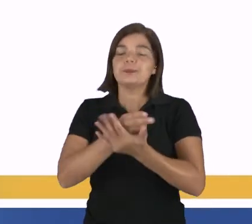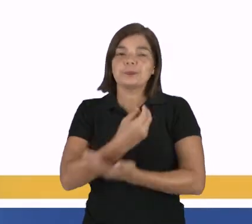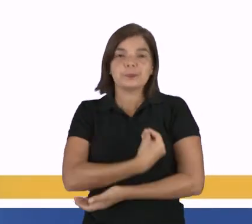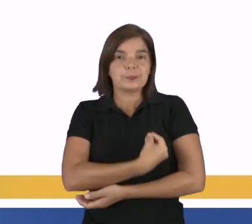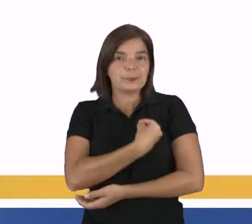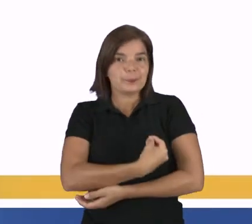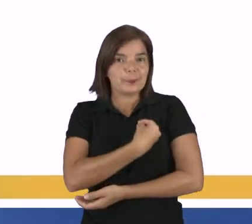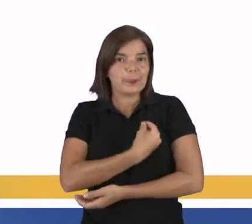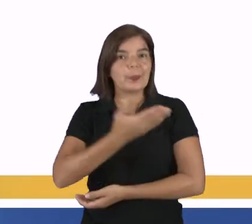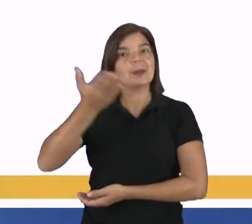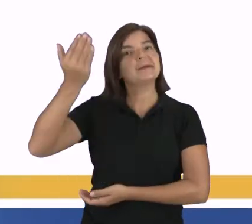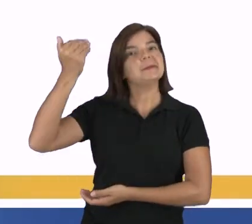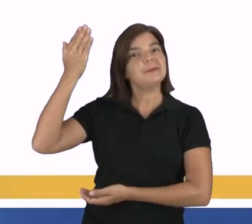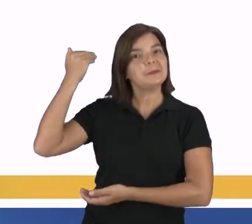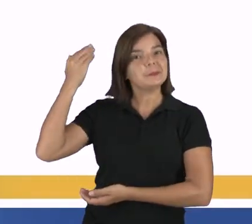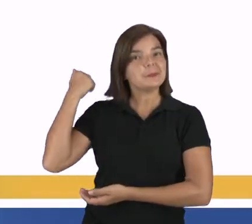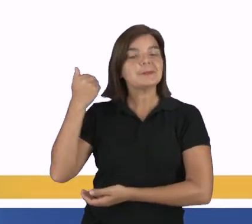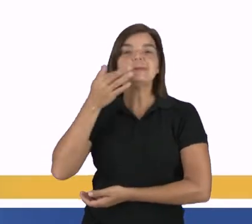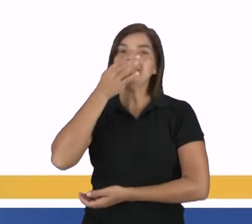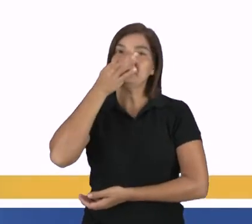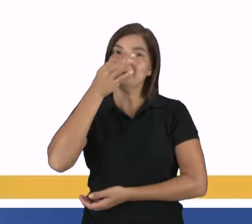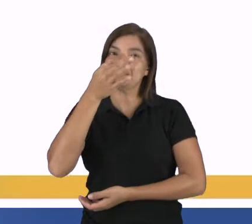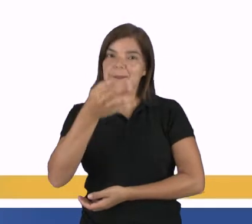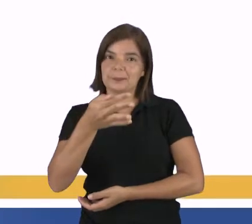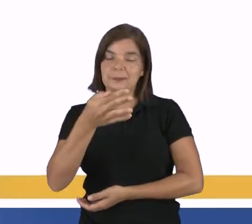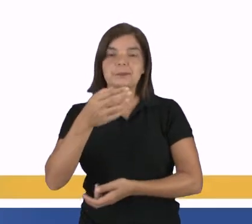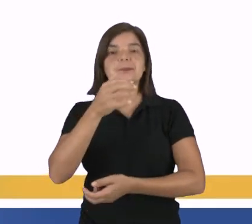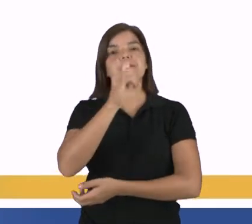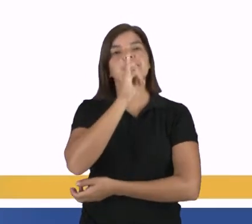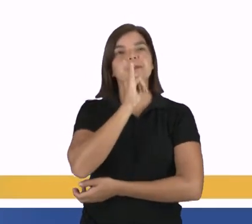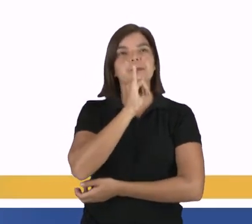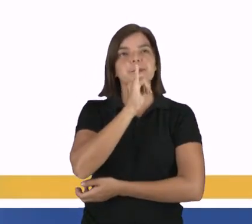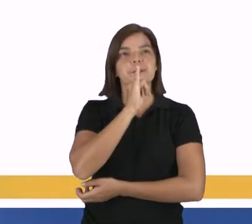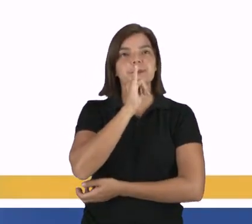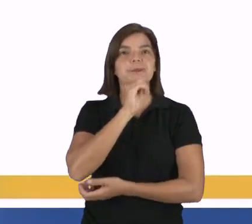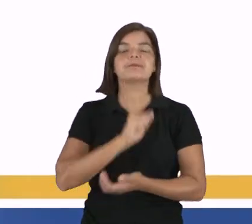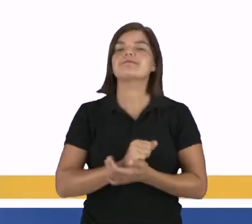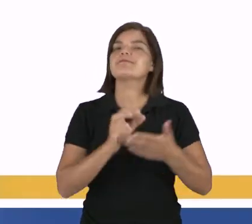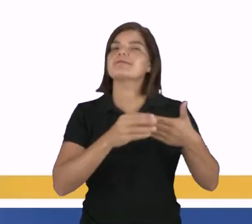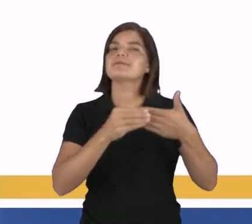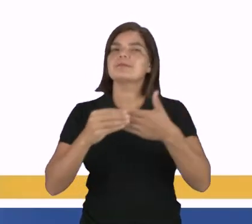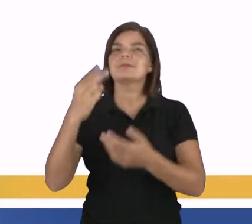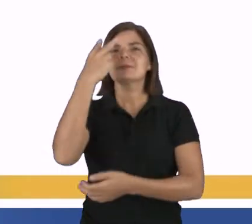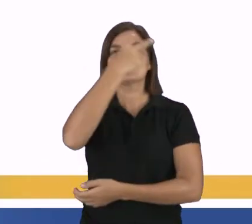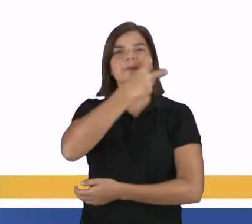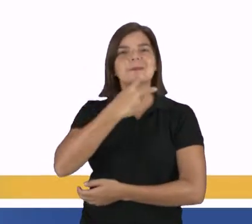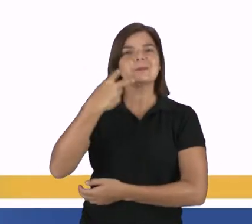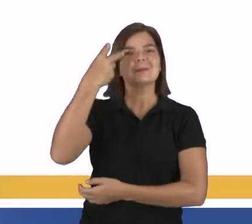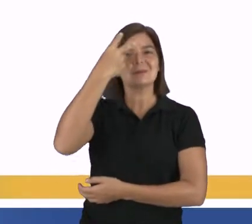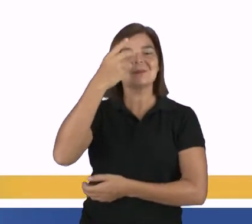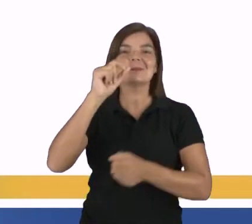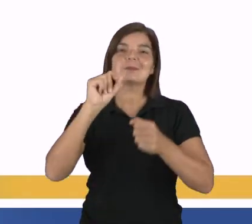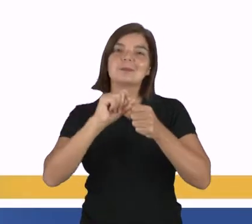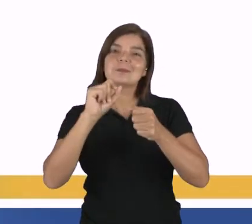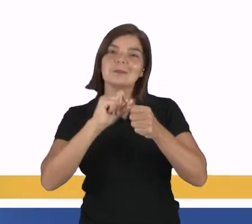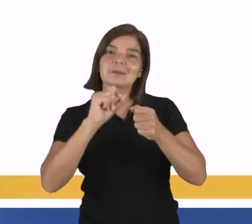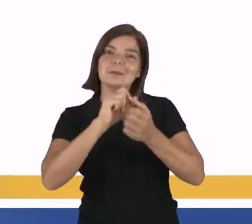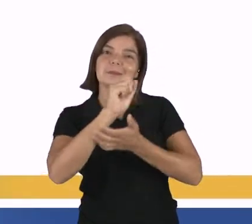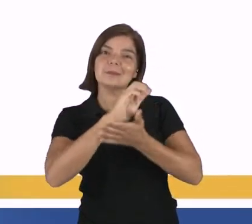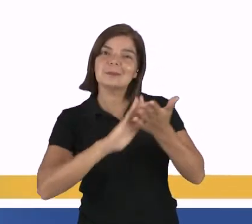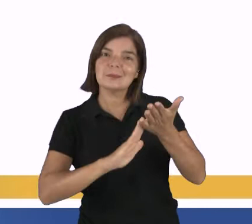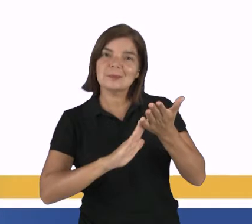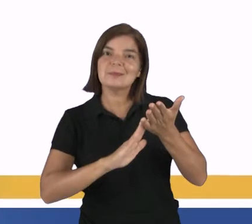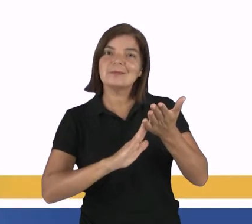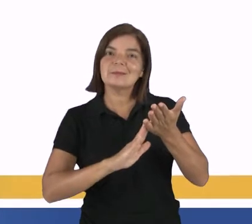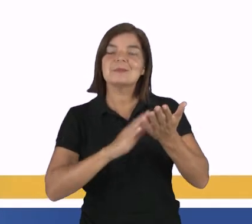no passado e também no futuro. Por exemplo, eu levo 2 horas para fazer a lição. In